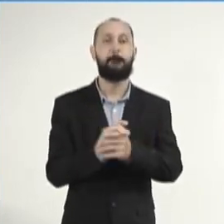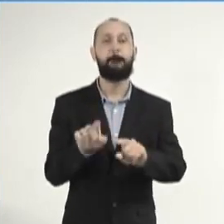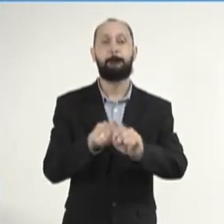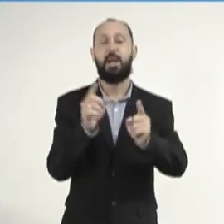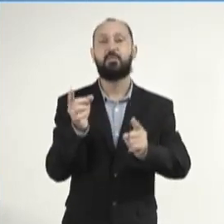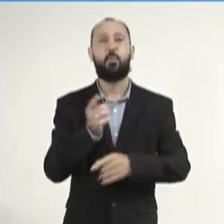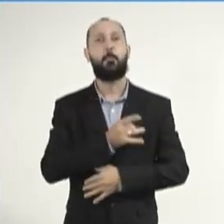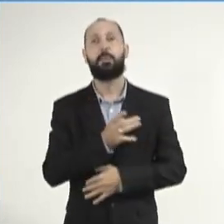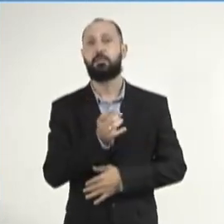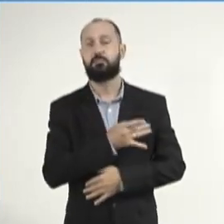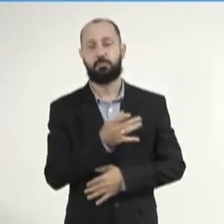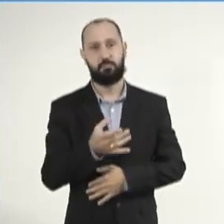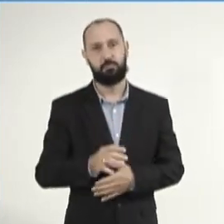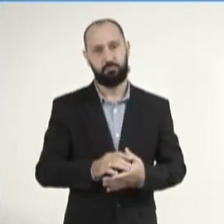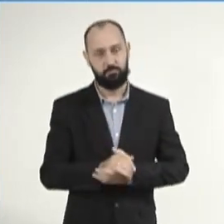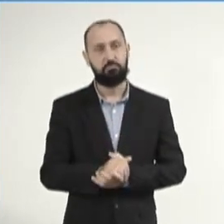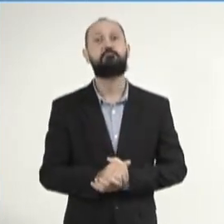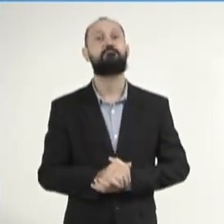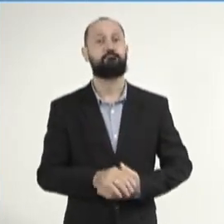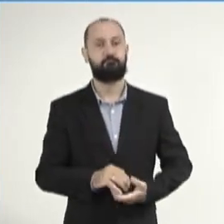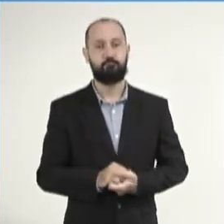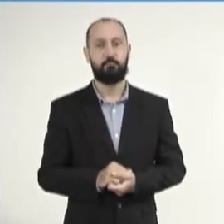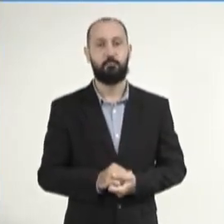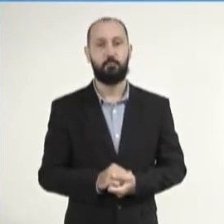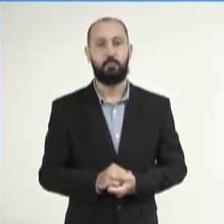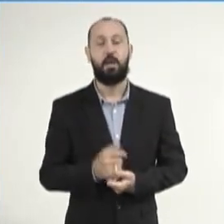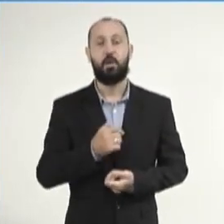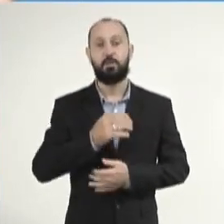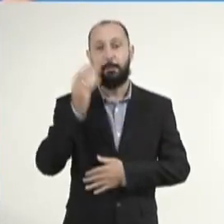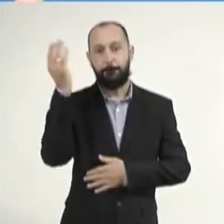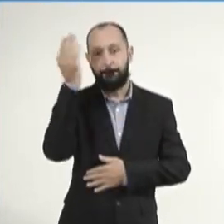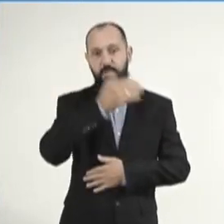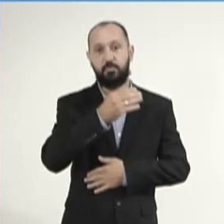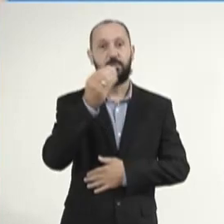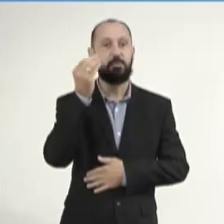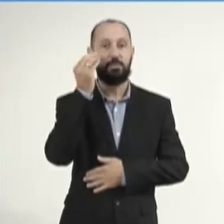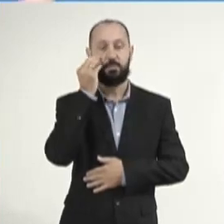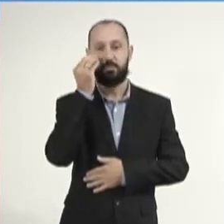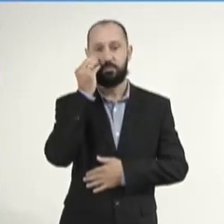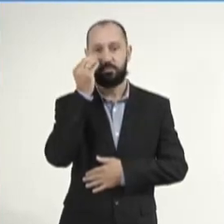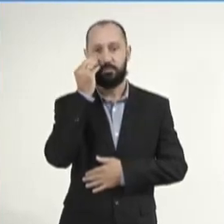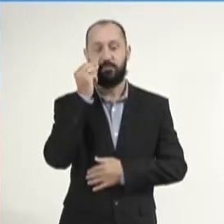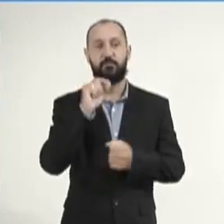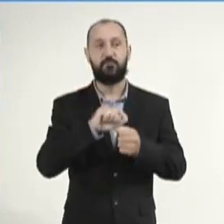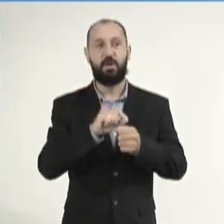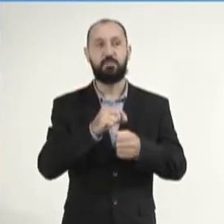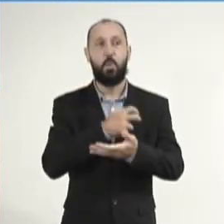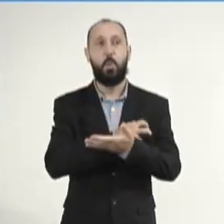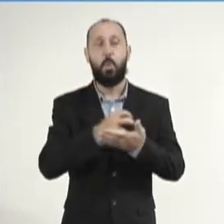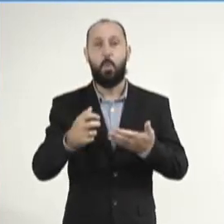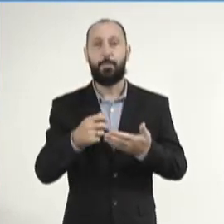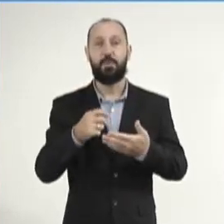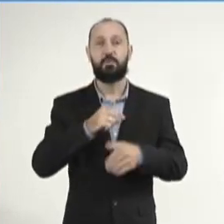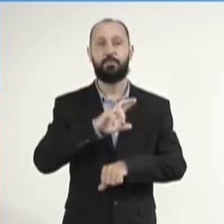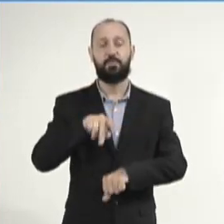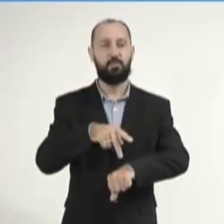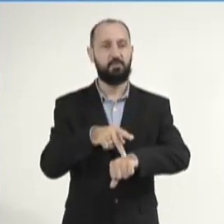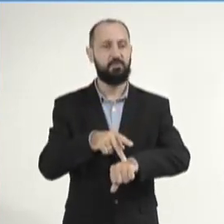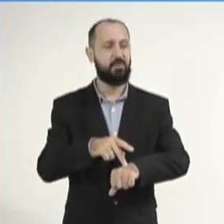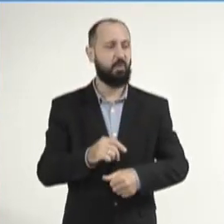um covarde. Agora, está comprovado que tentou dar um golpe no país,